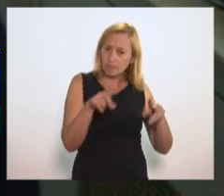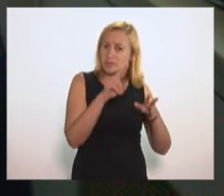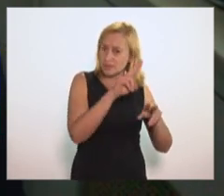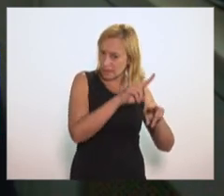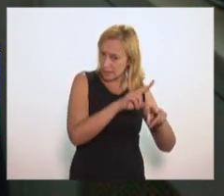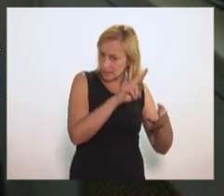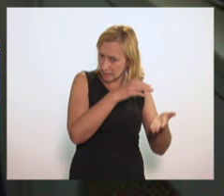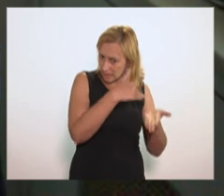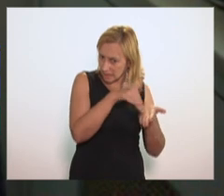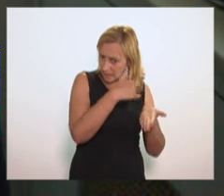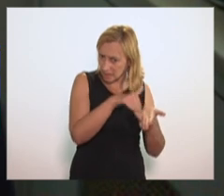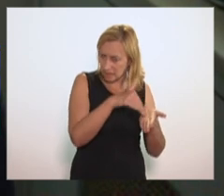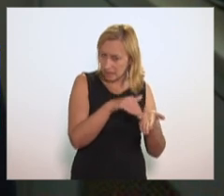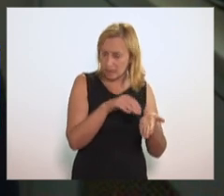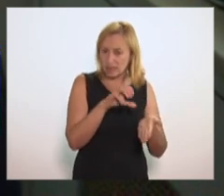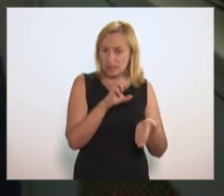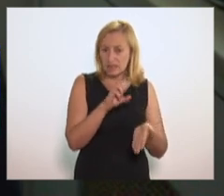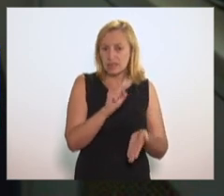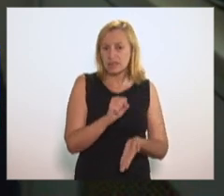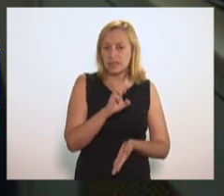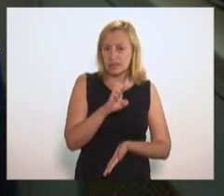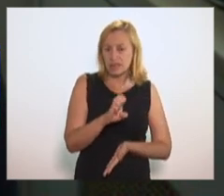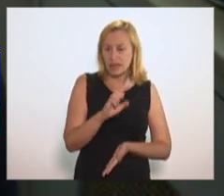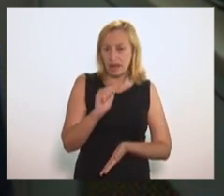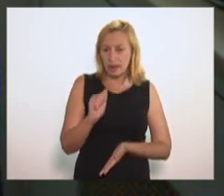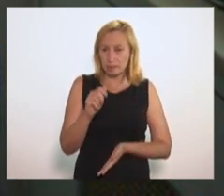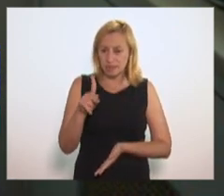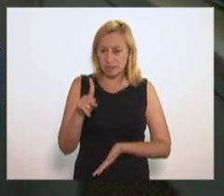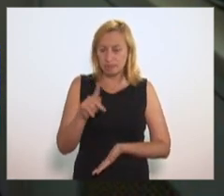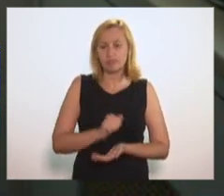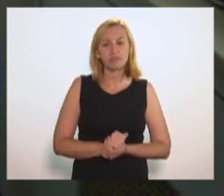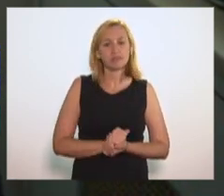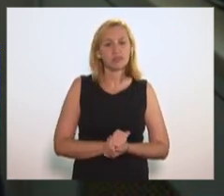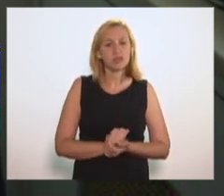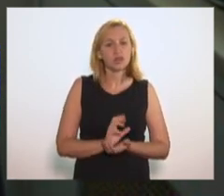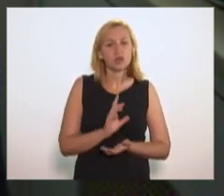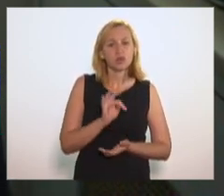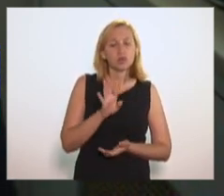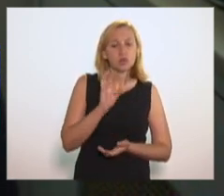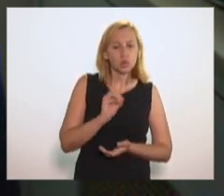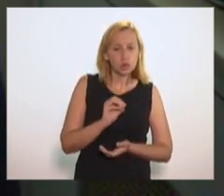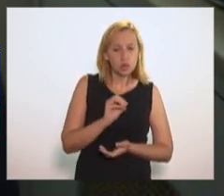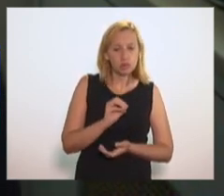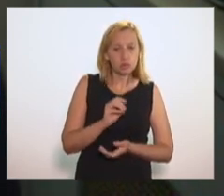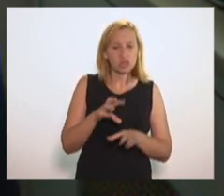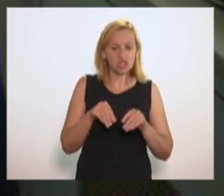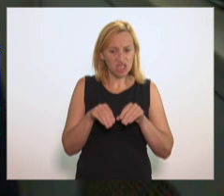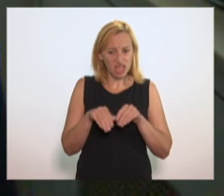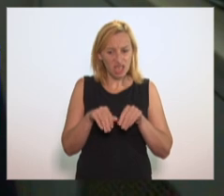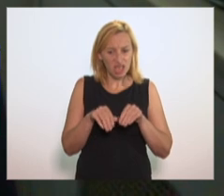chamada CEAP o núcleo de terra de muito